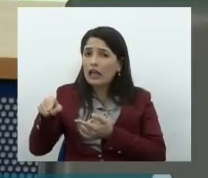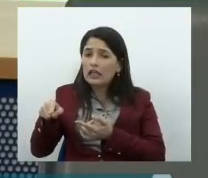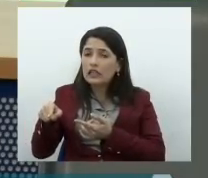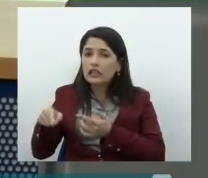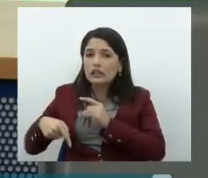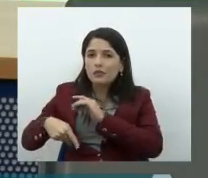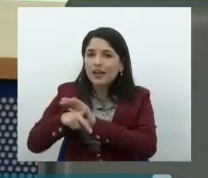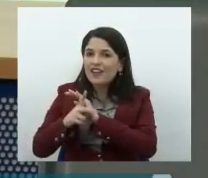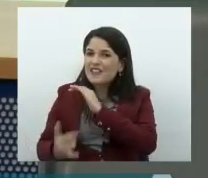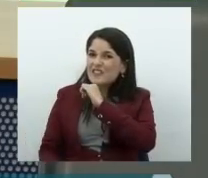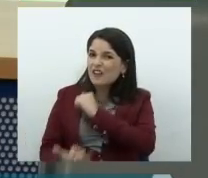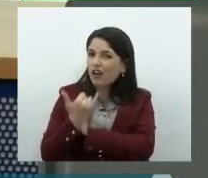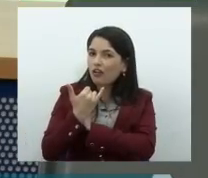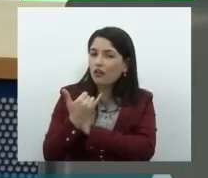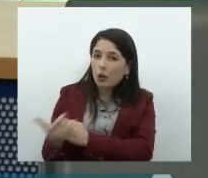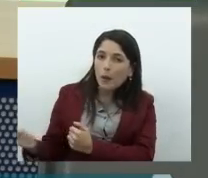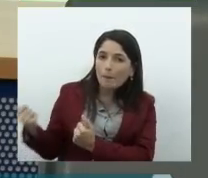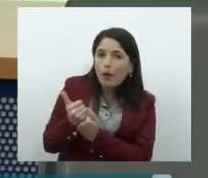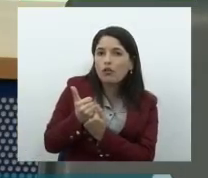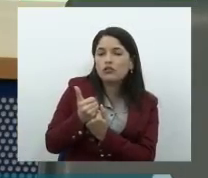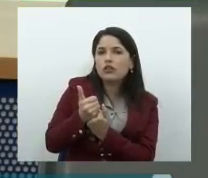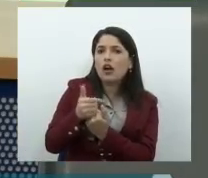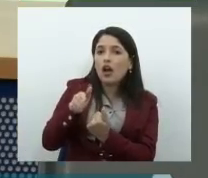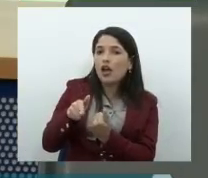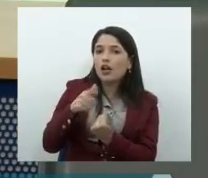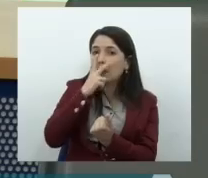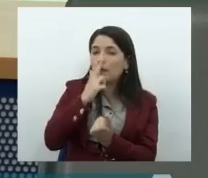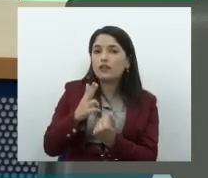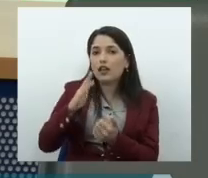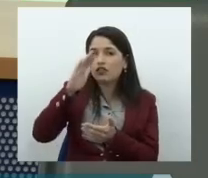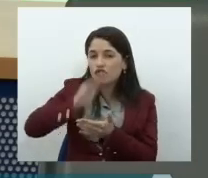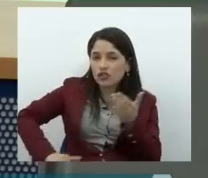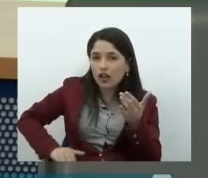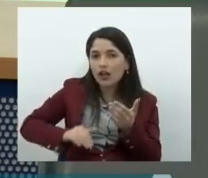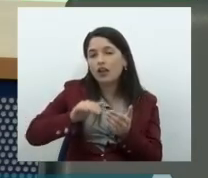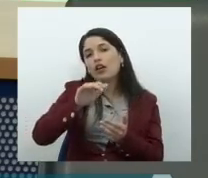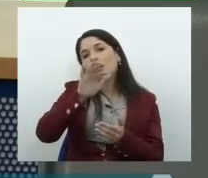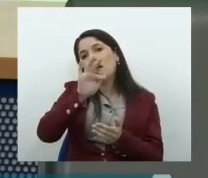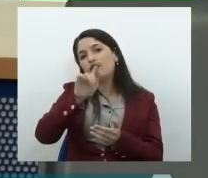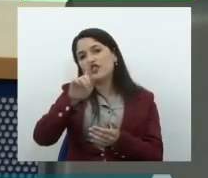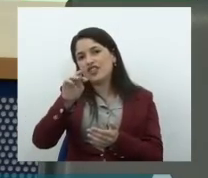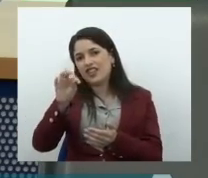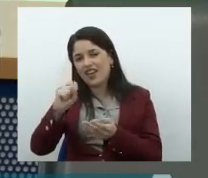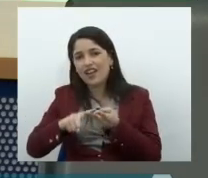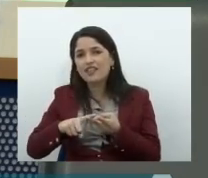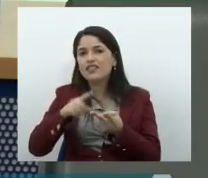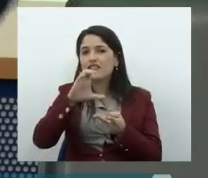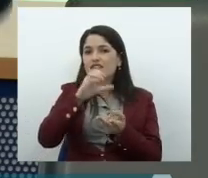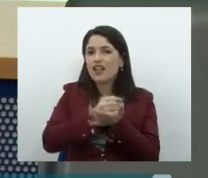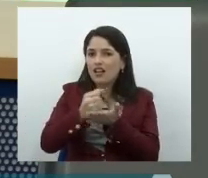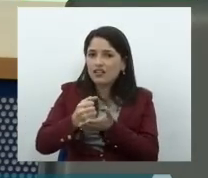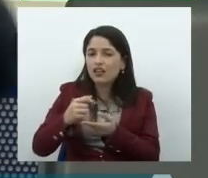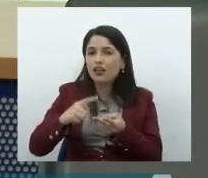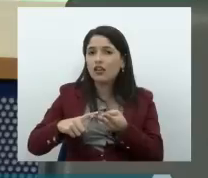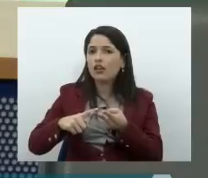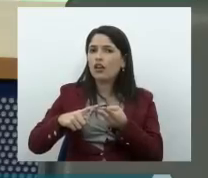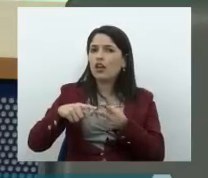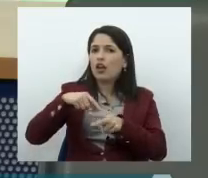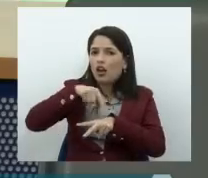programa o fim da CLT, o fim do Fundo de Garantia, o fim do SUS, o aumento da carga de